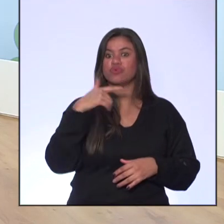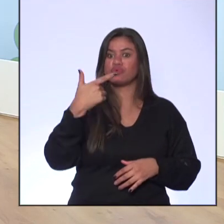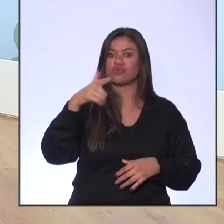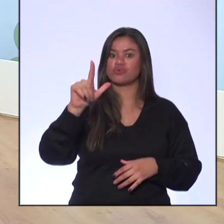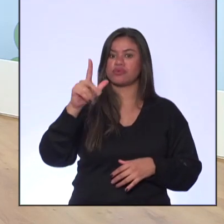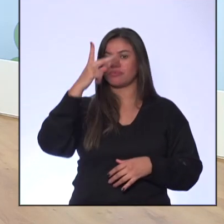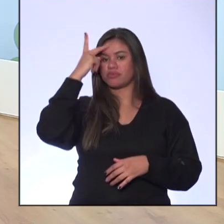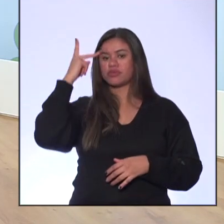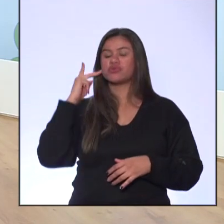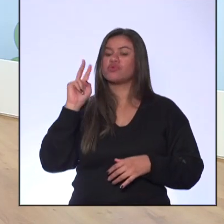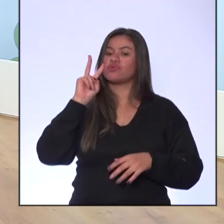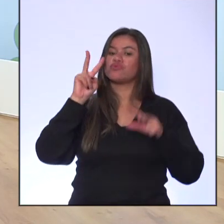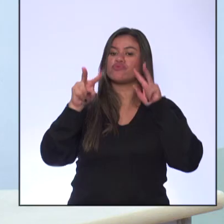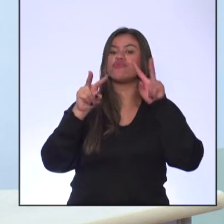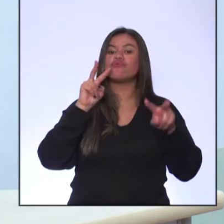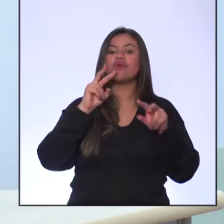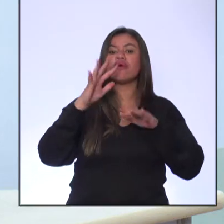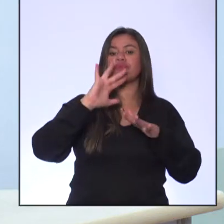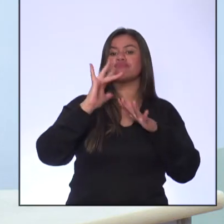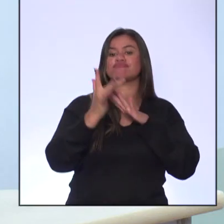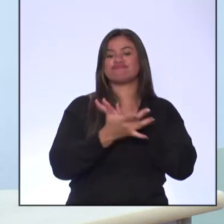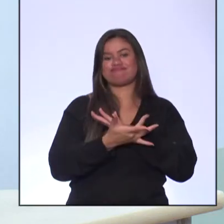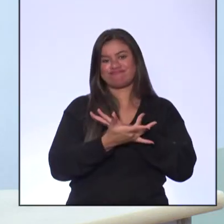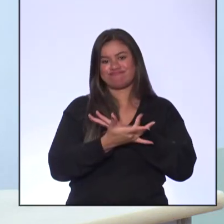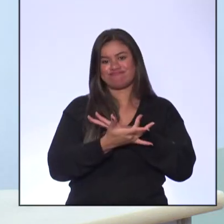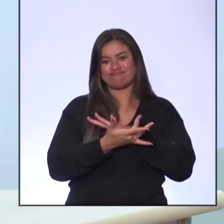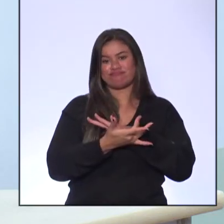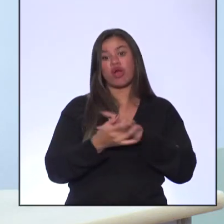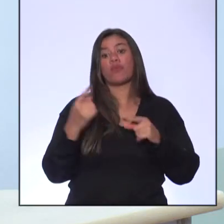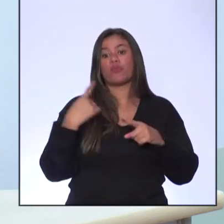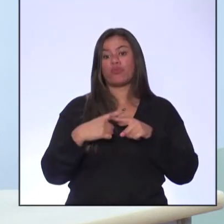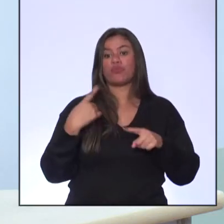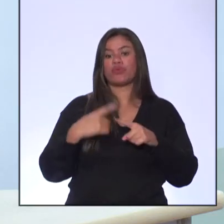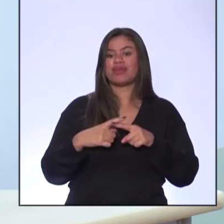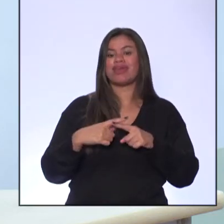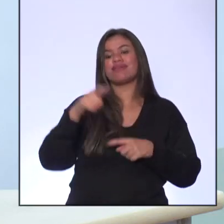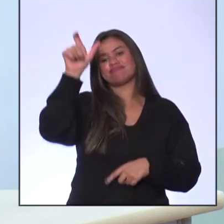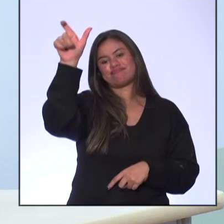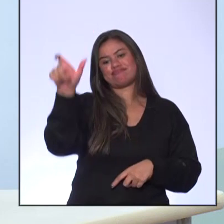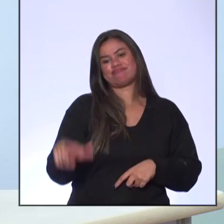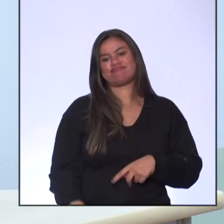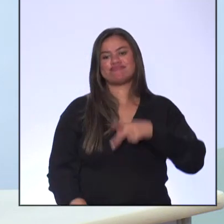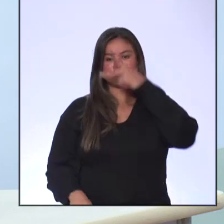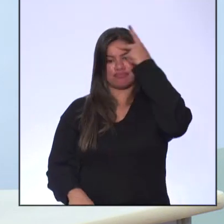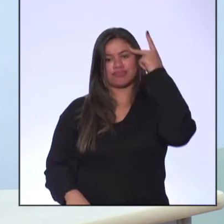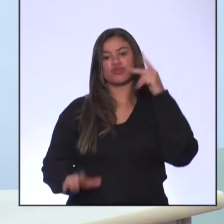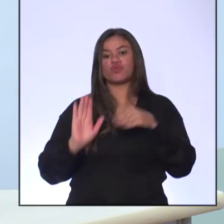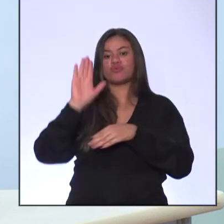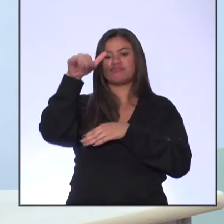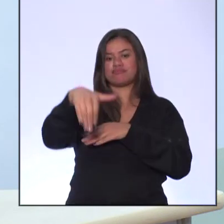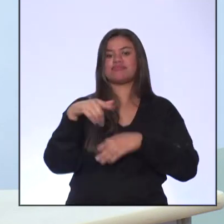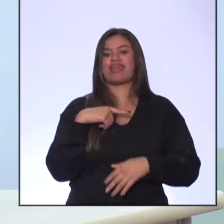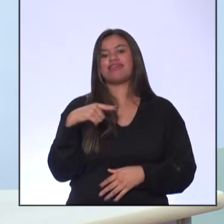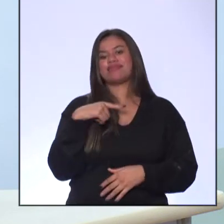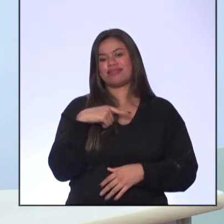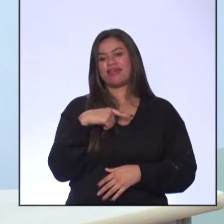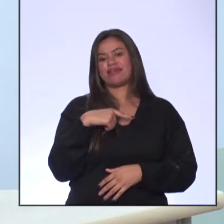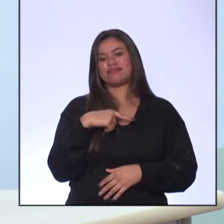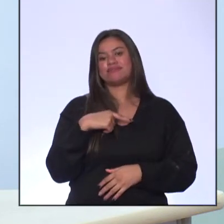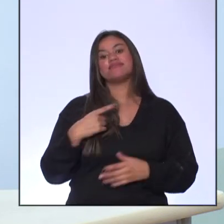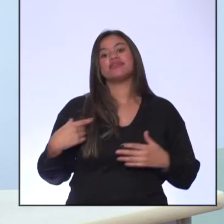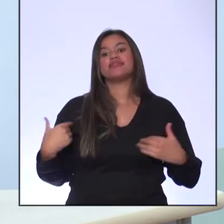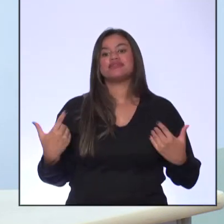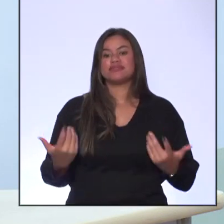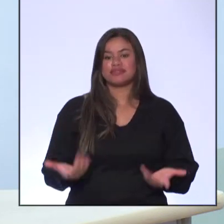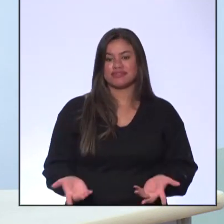grande responsabilidade, porque o outro perfil pertence a uma pessoa, né? Tem uma pessoa por trás daquele perfil